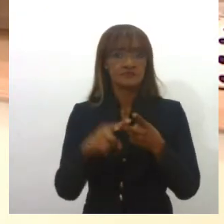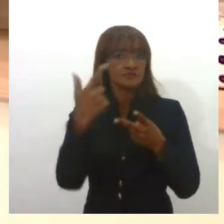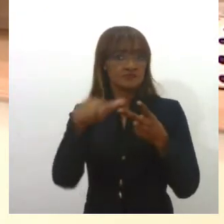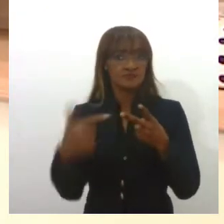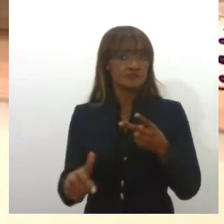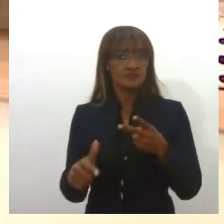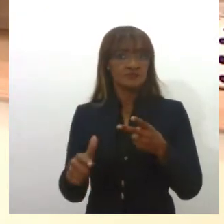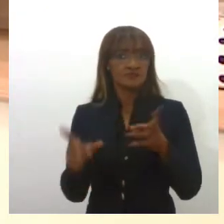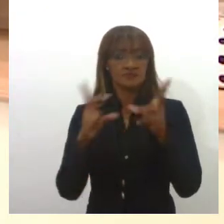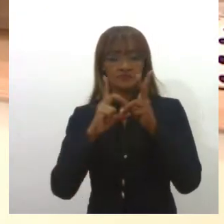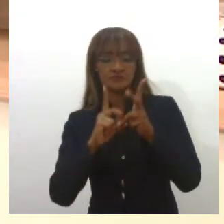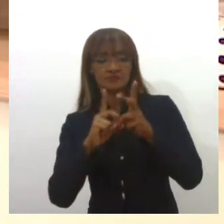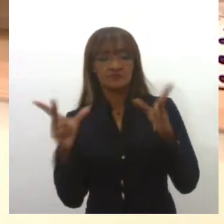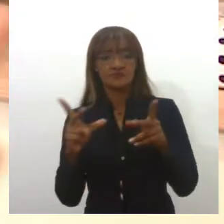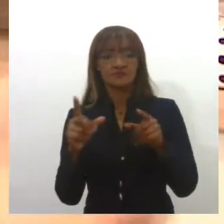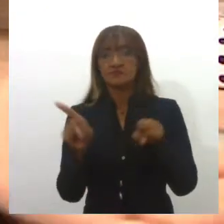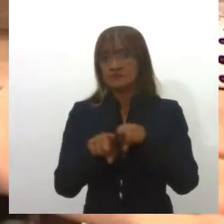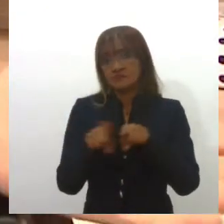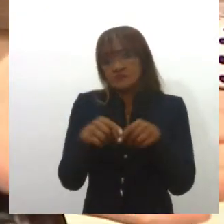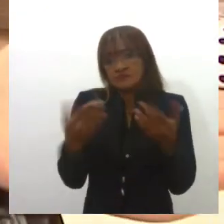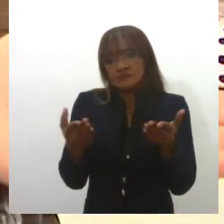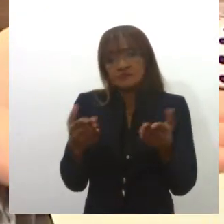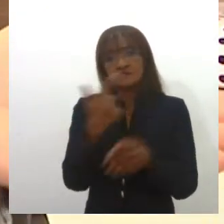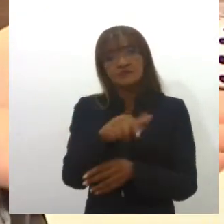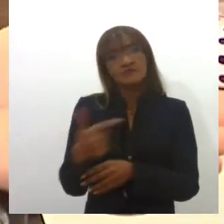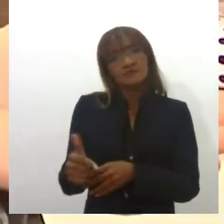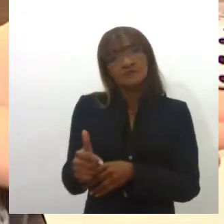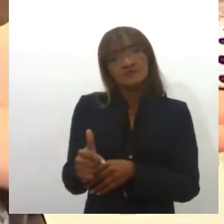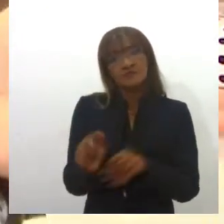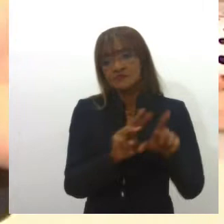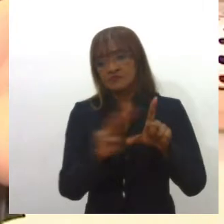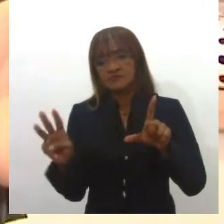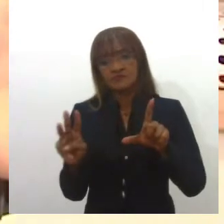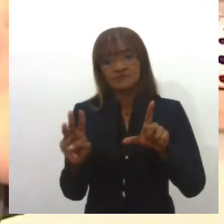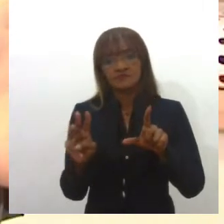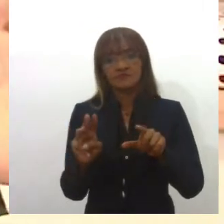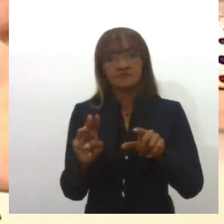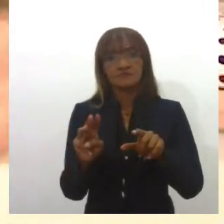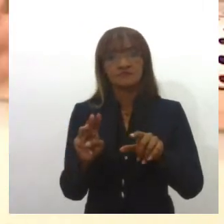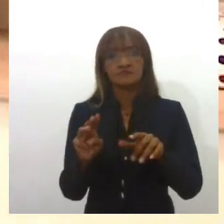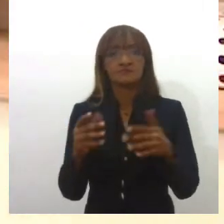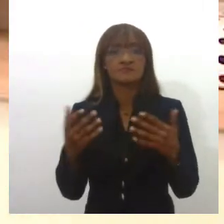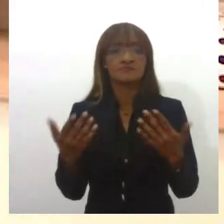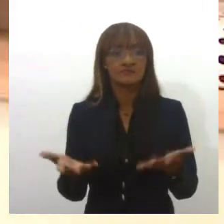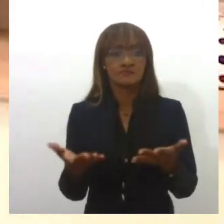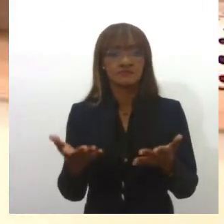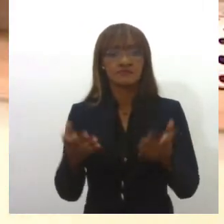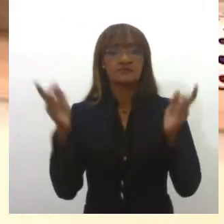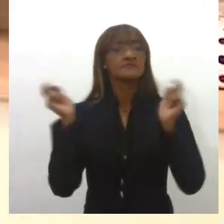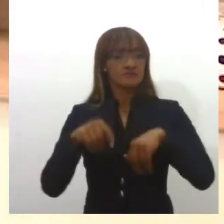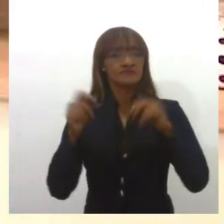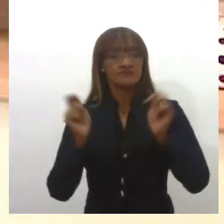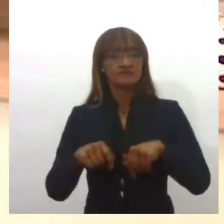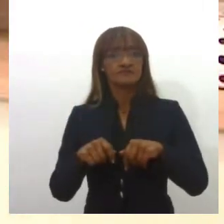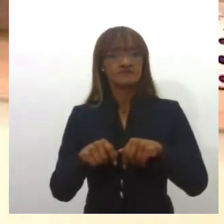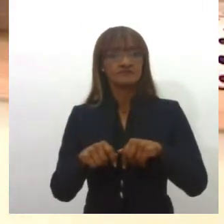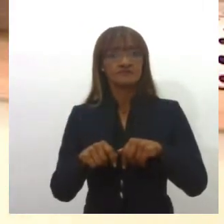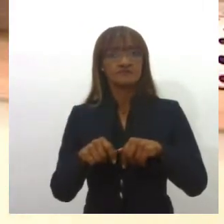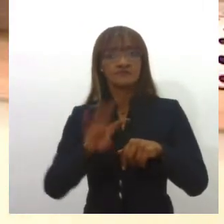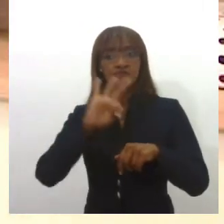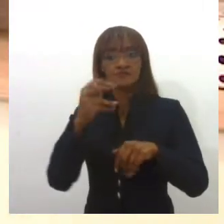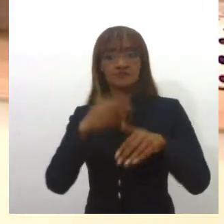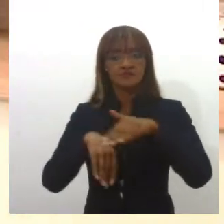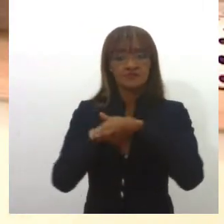democracia com instituições sólidas e nem plataformas digitais. Isto é, era possível colocar as coisas para baixo do tapete,